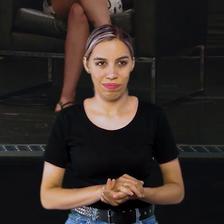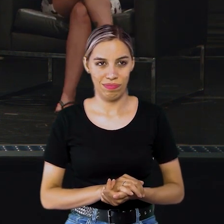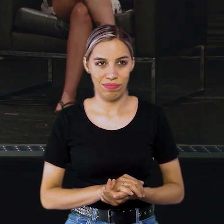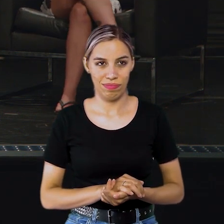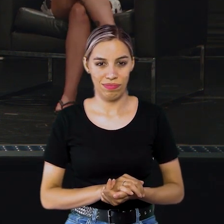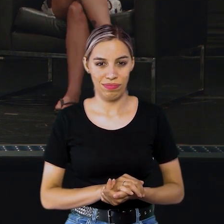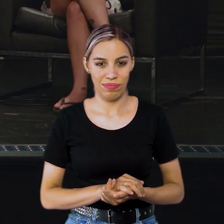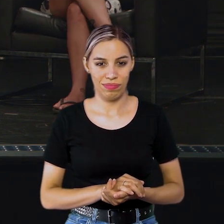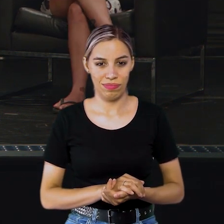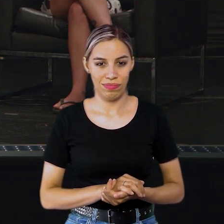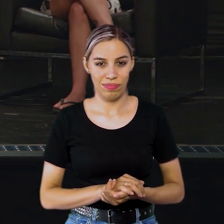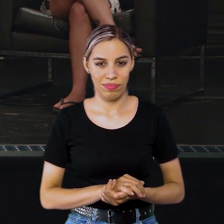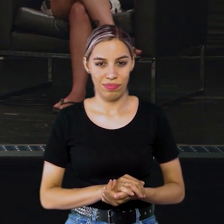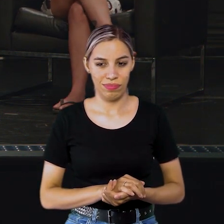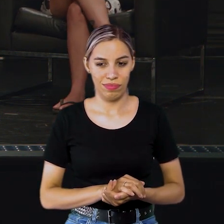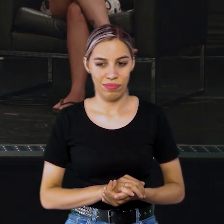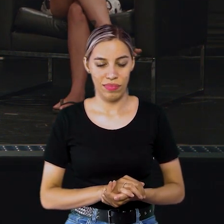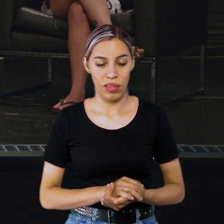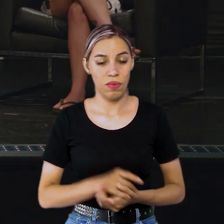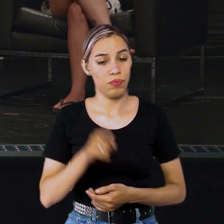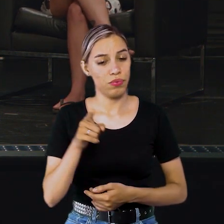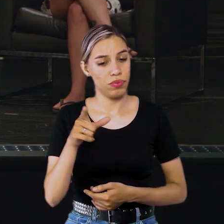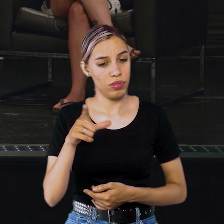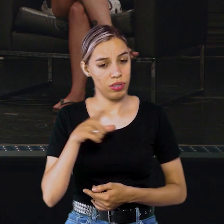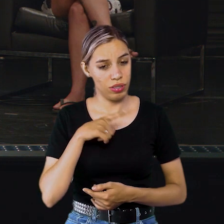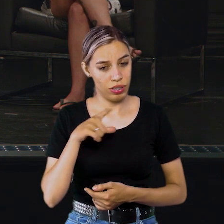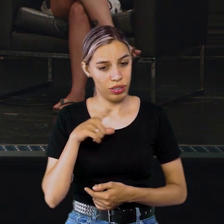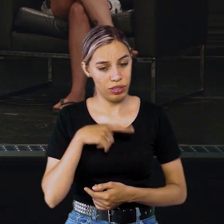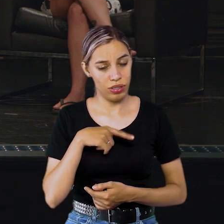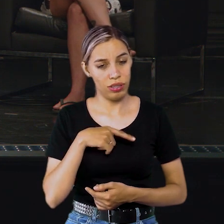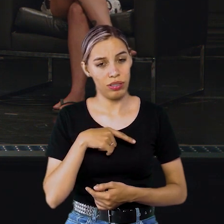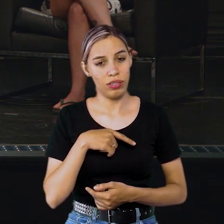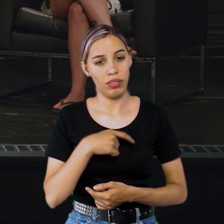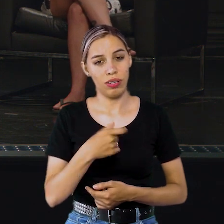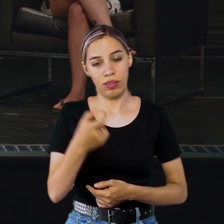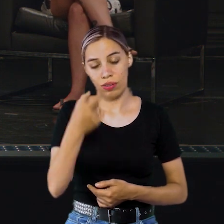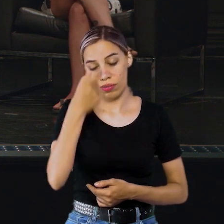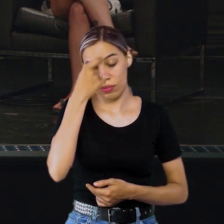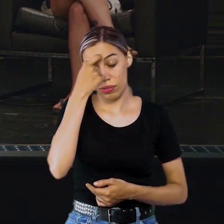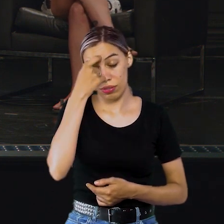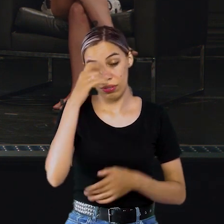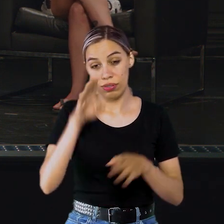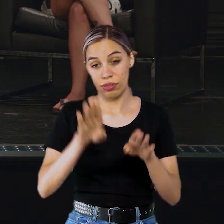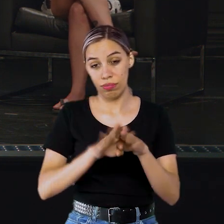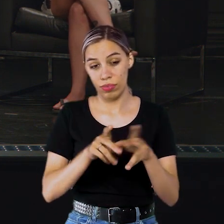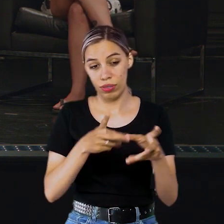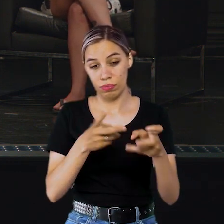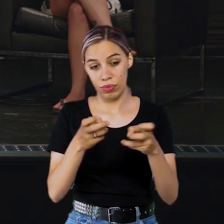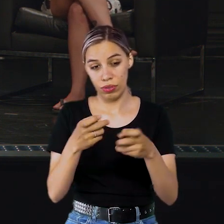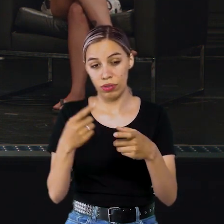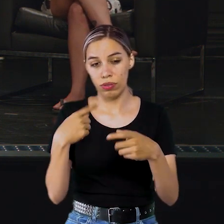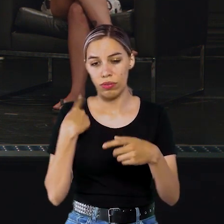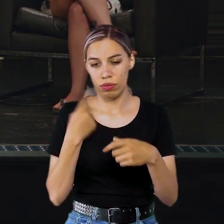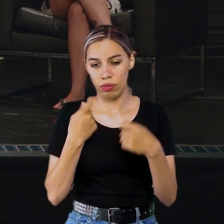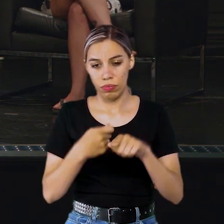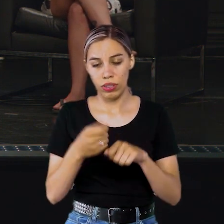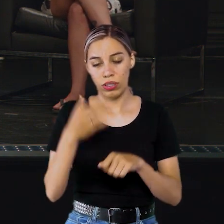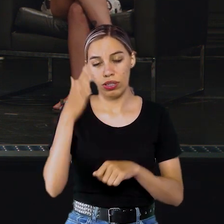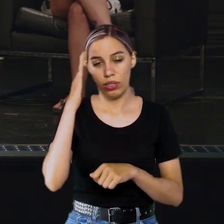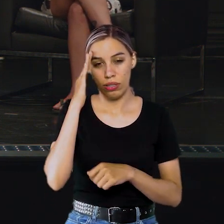Só vou falar assim, para você ter essa consciência e essa percepção, precisamos entender 3